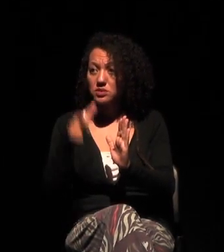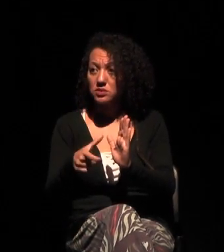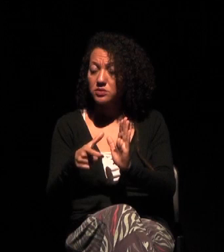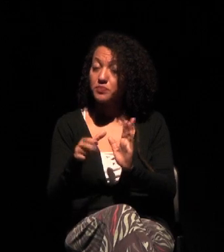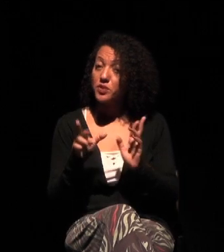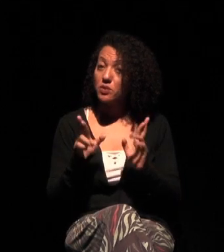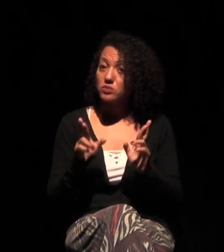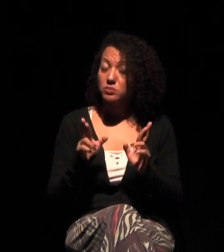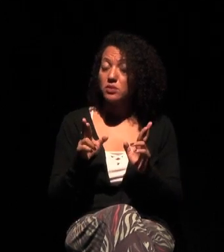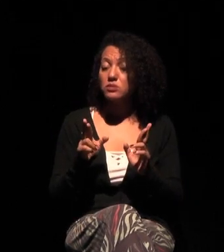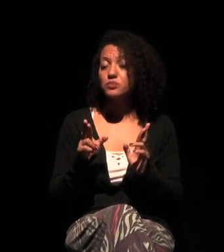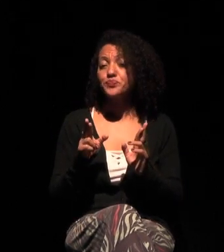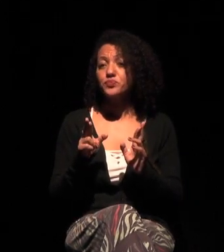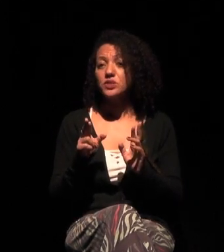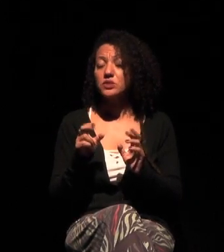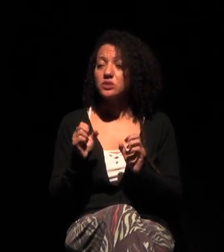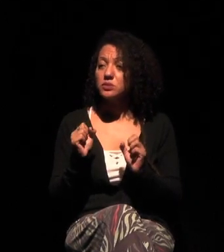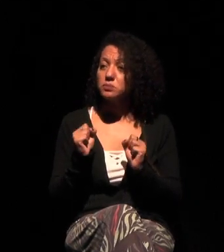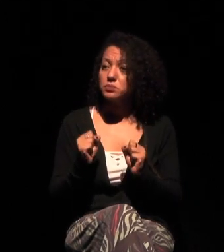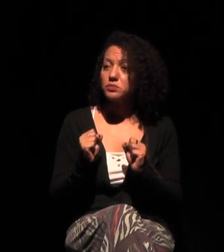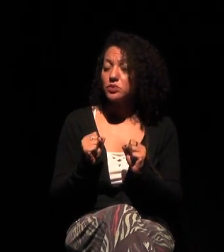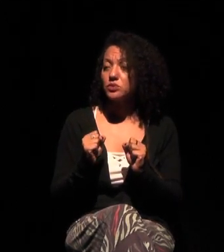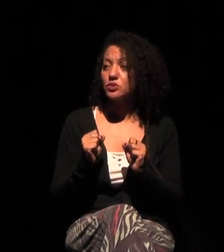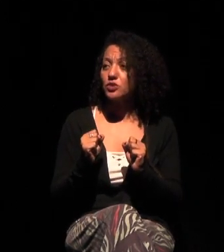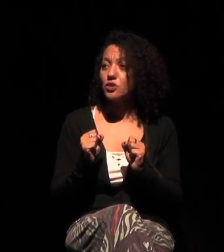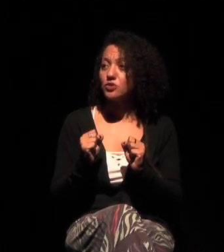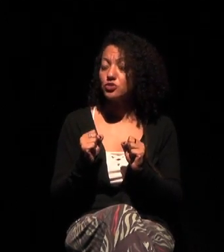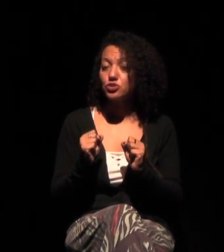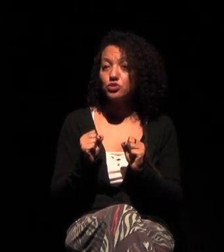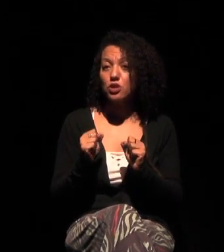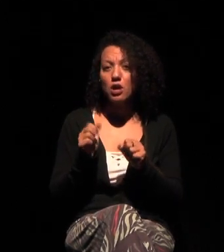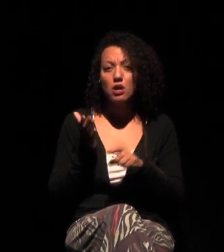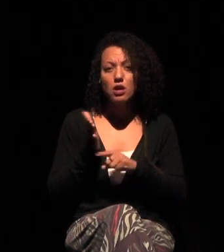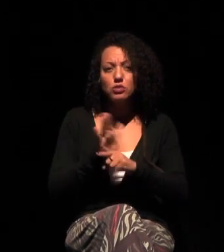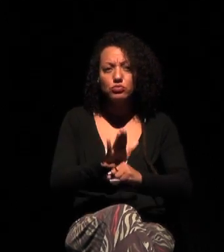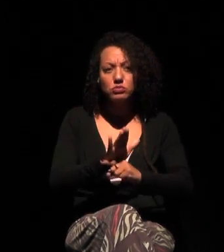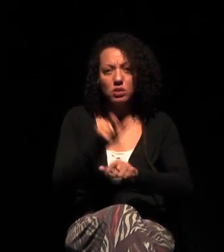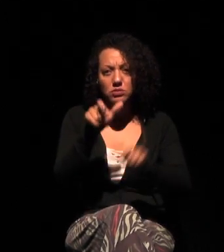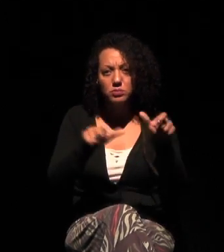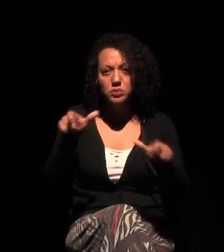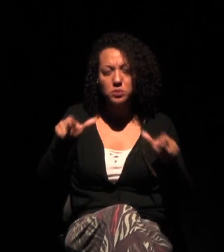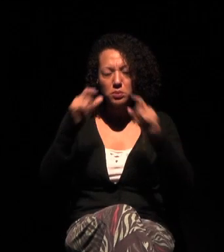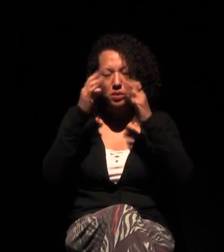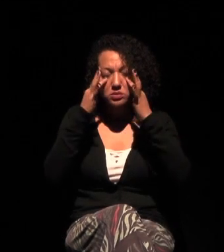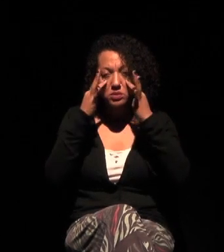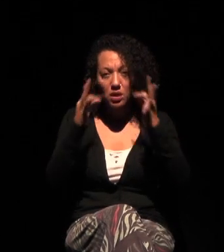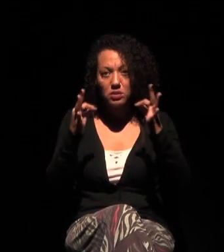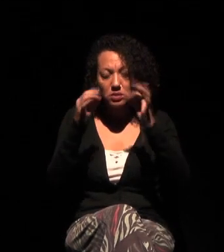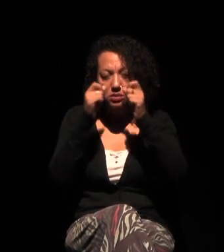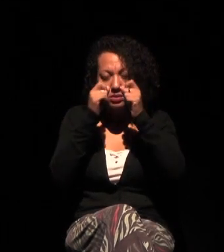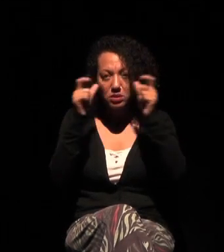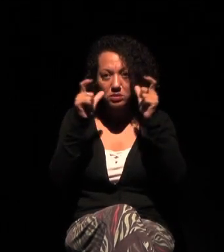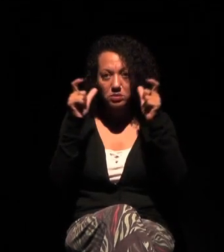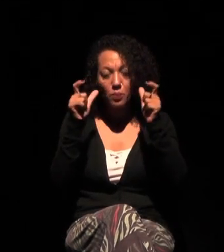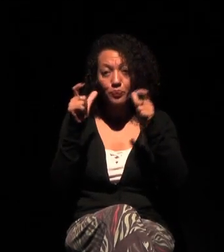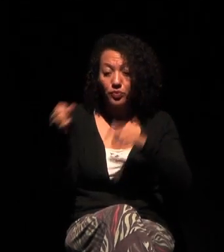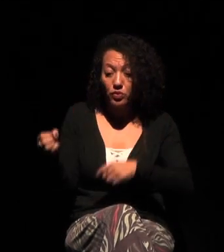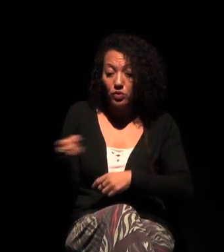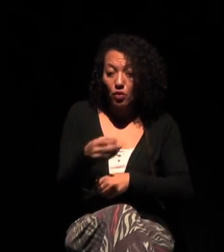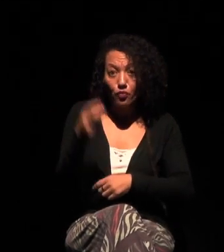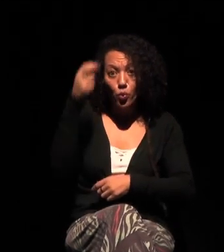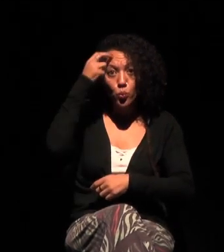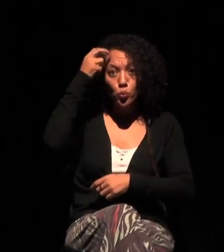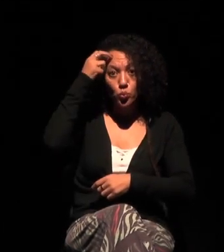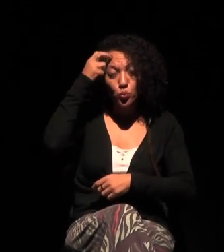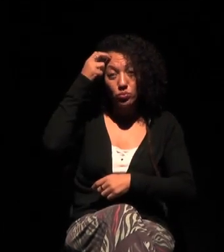isto engrosse um pouco caldo de todo um despertar da atenção para a nova cultura que já está em